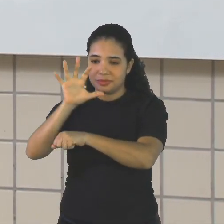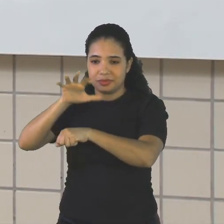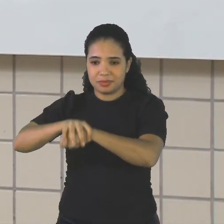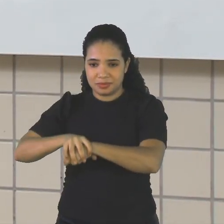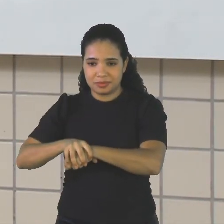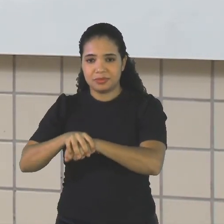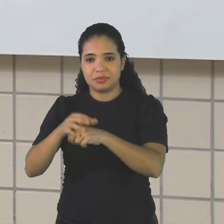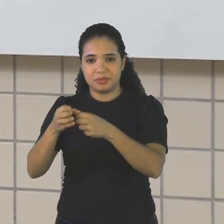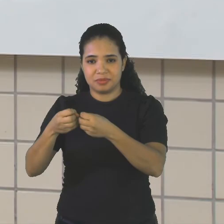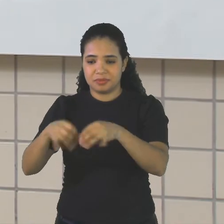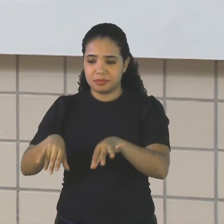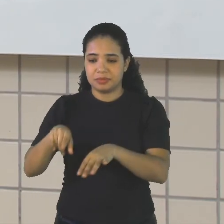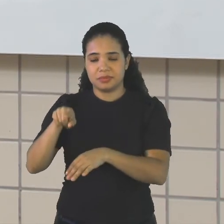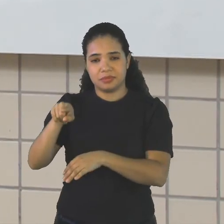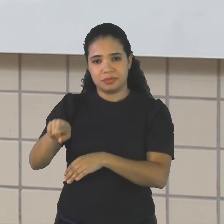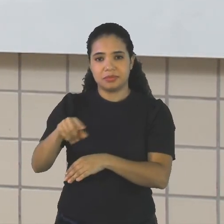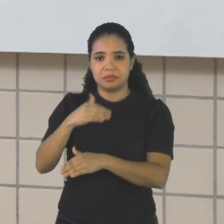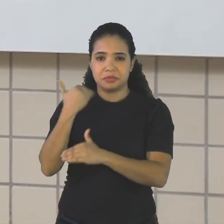em massa.